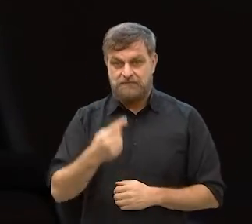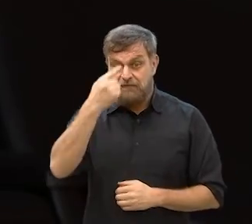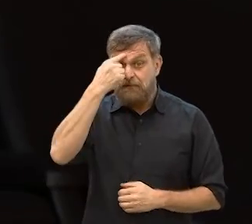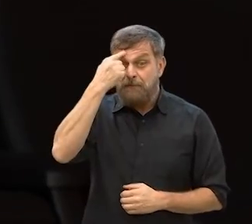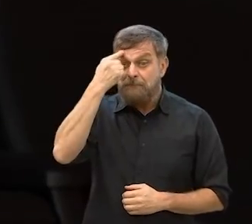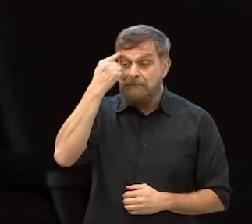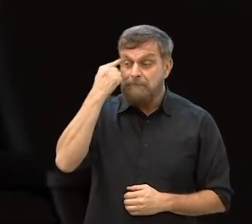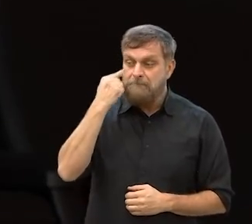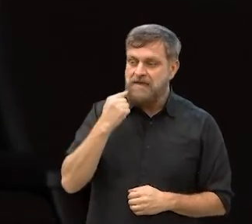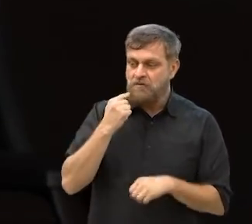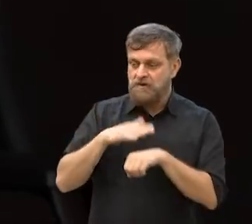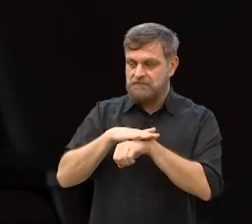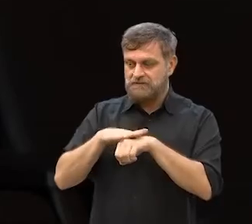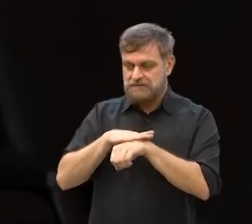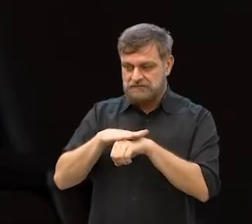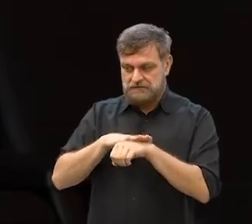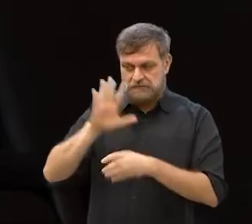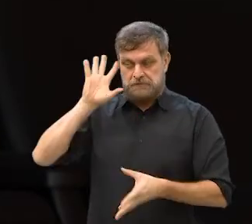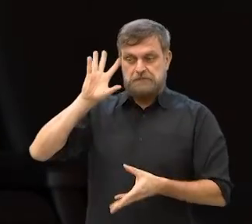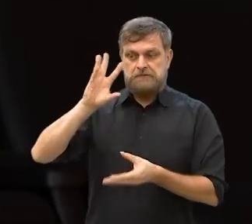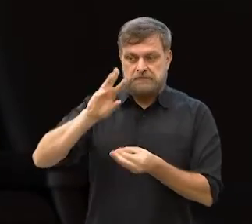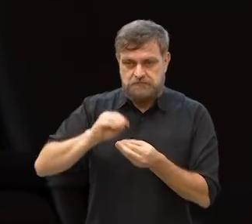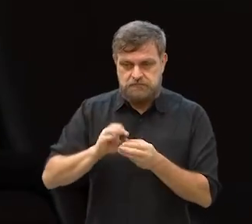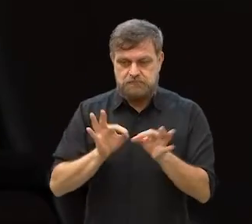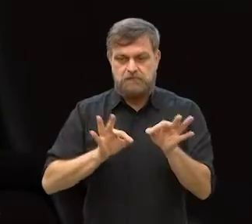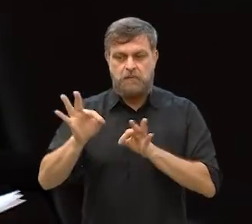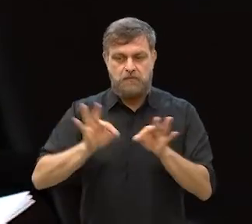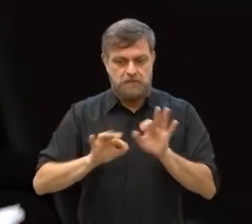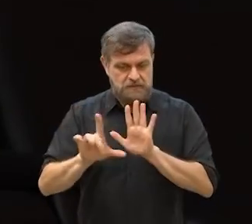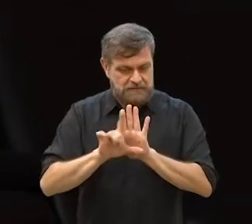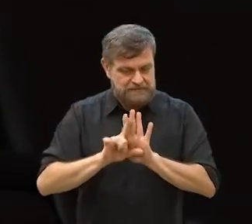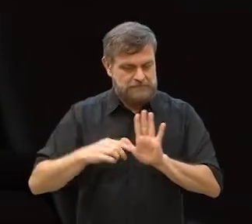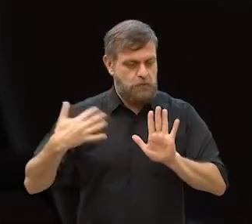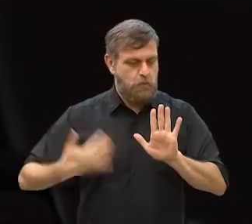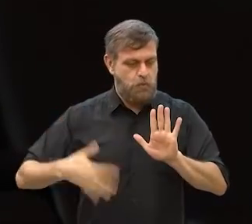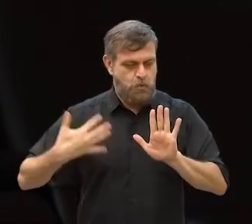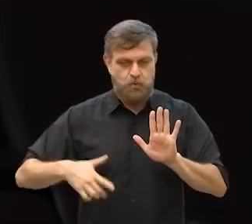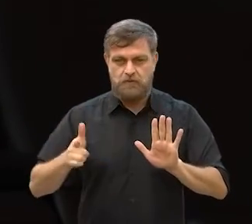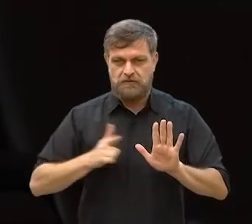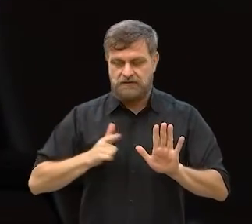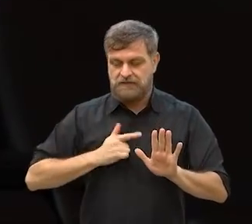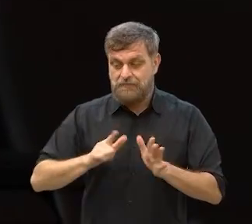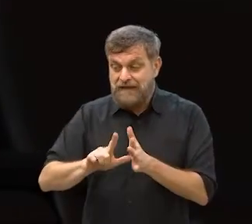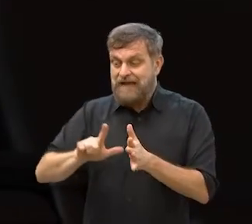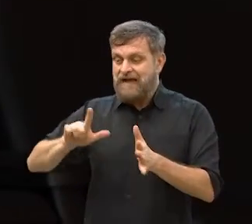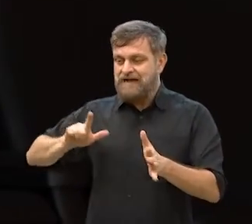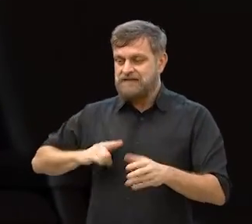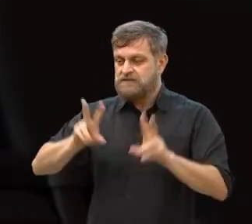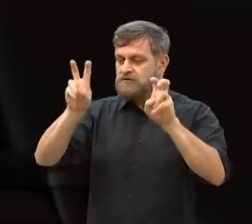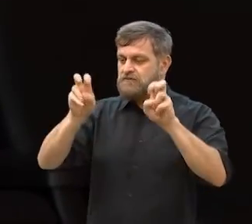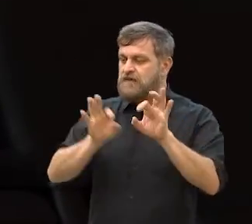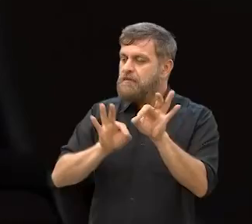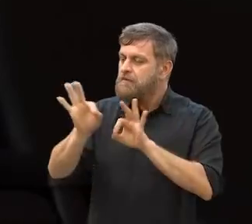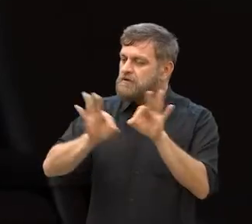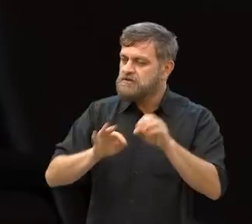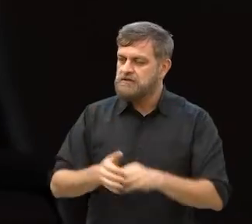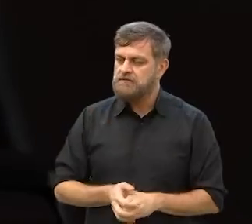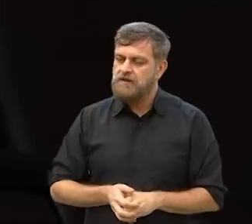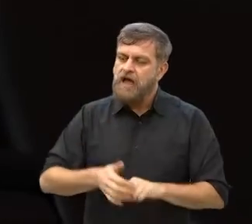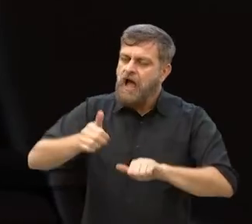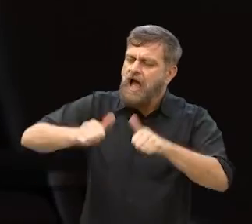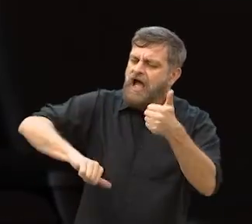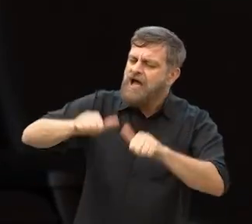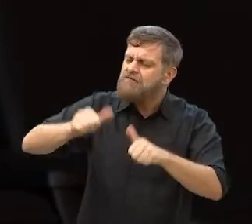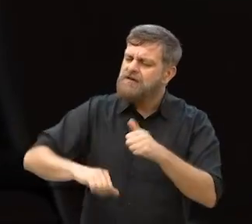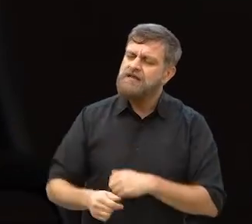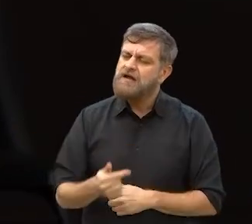minutos aí para conversar e sabe que tem muito projeto, né? Mas antes de começar a falar dos projetos do senhor, eu queria que o senhor fizesse um balanço aí